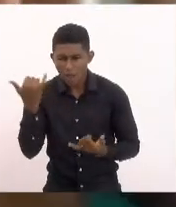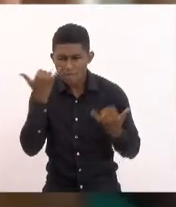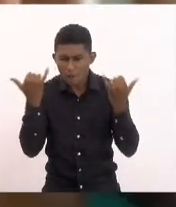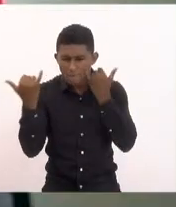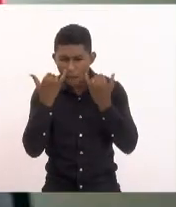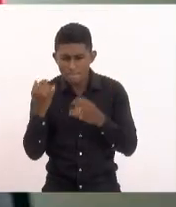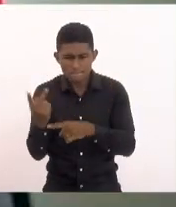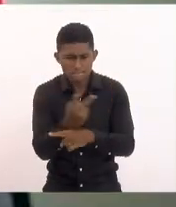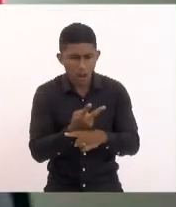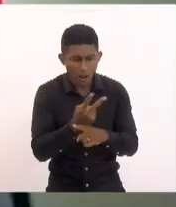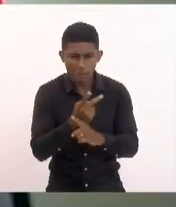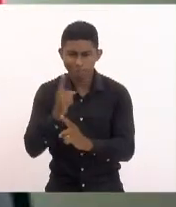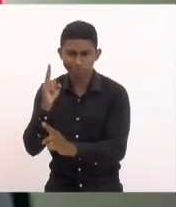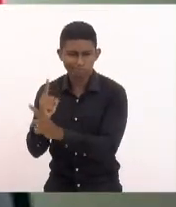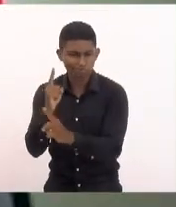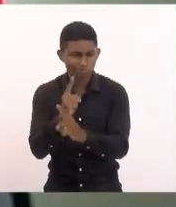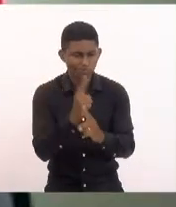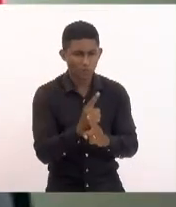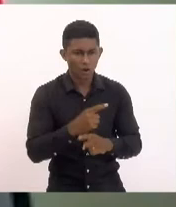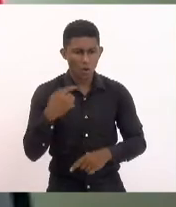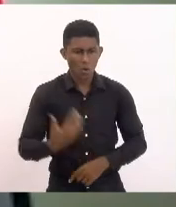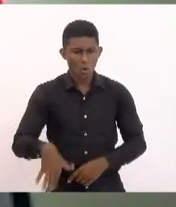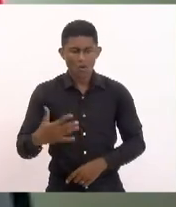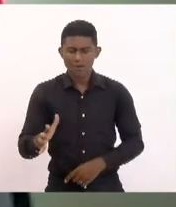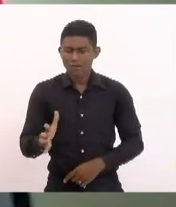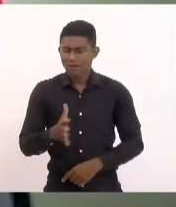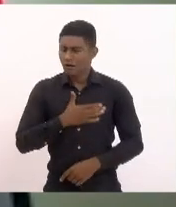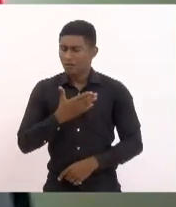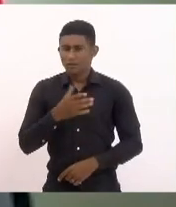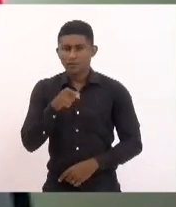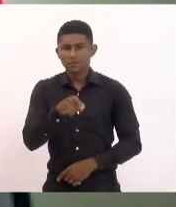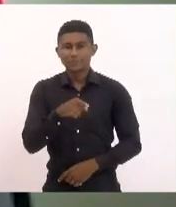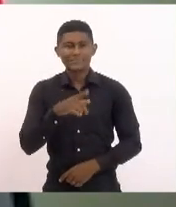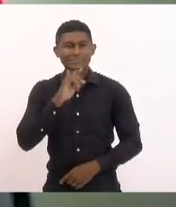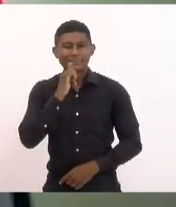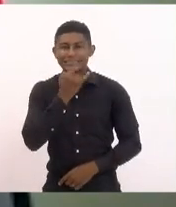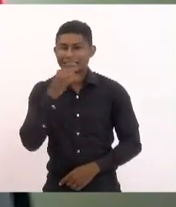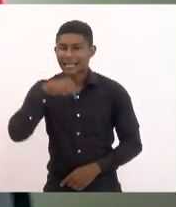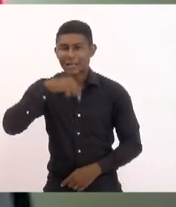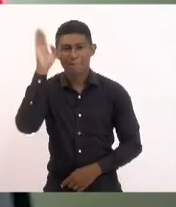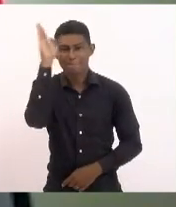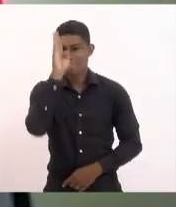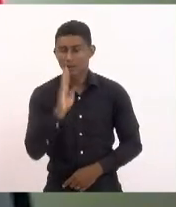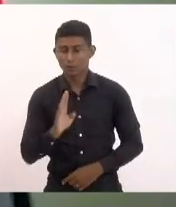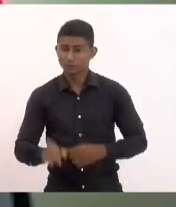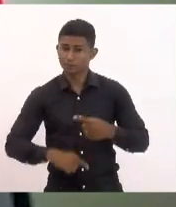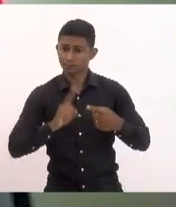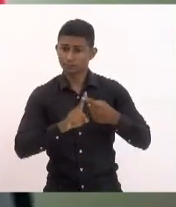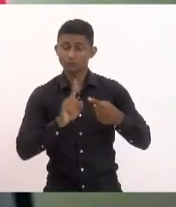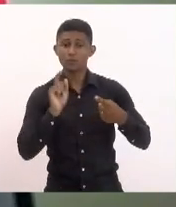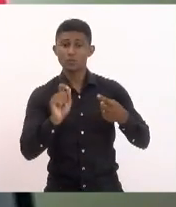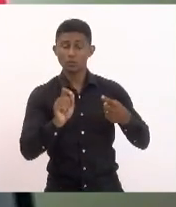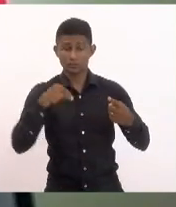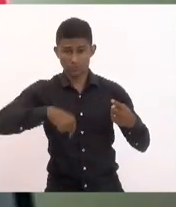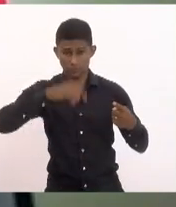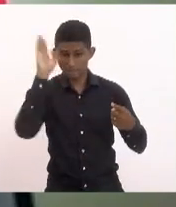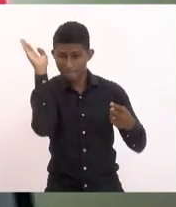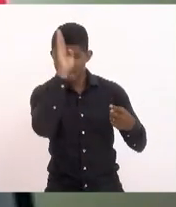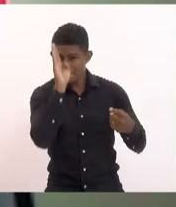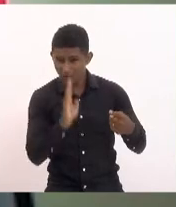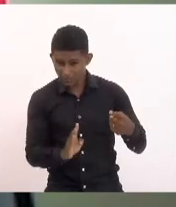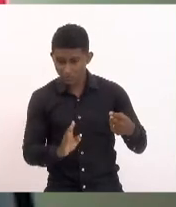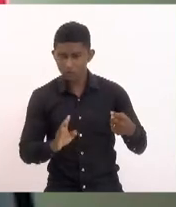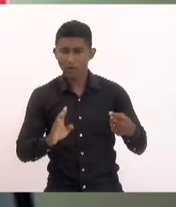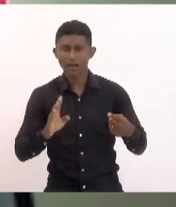um triste quadro que é desenhado nos limites do território brasileiro. Primeiro, para dizer que no Brasil a primeira causa